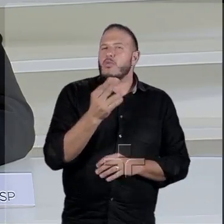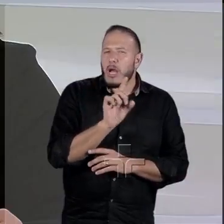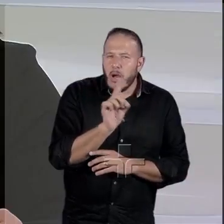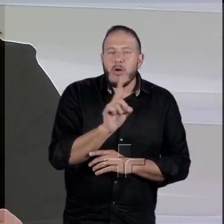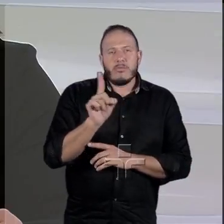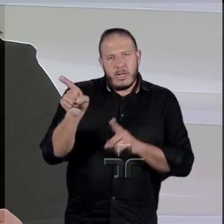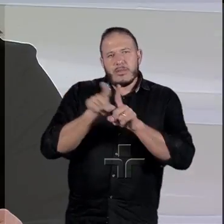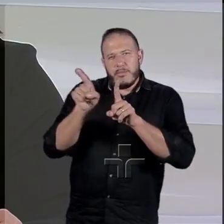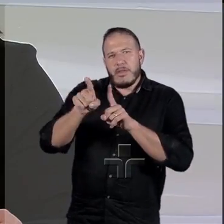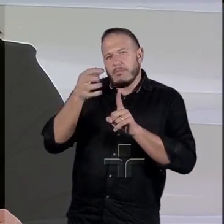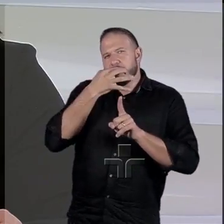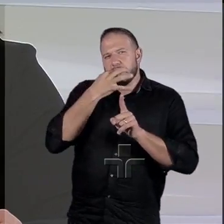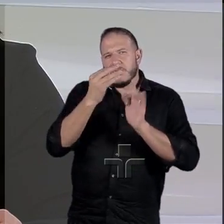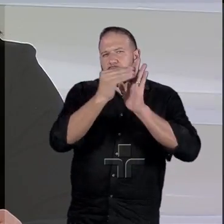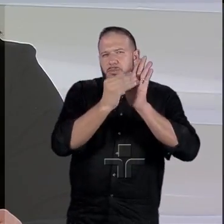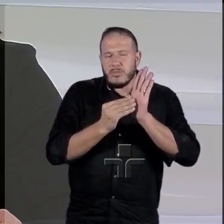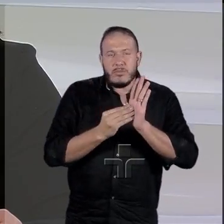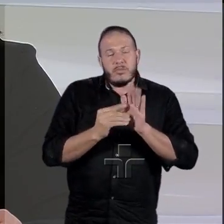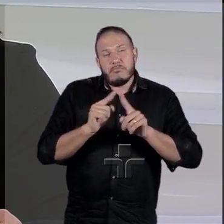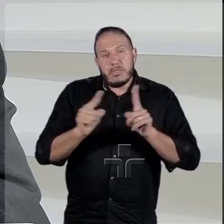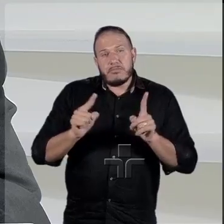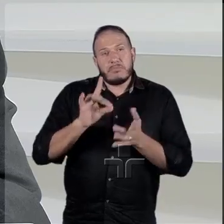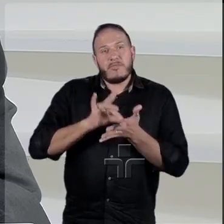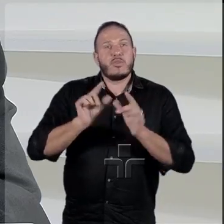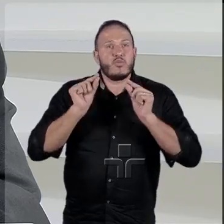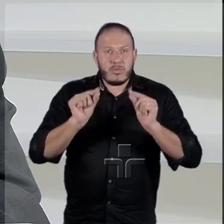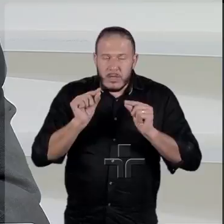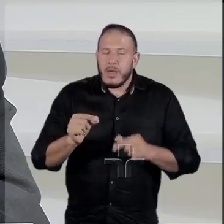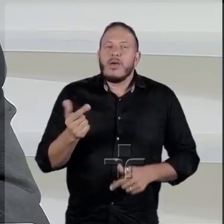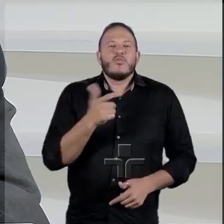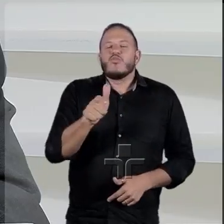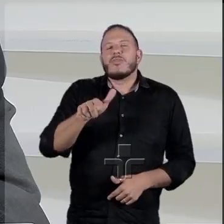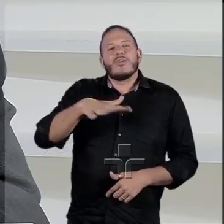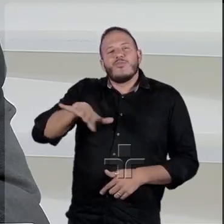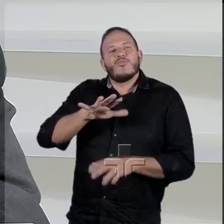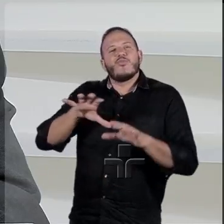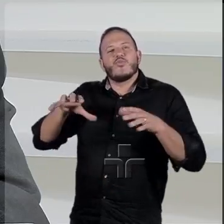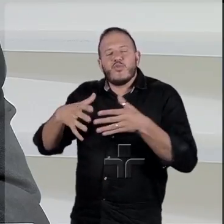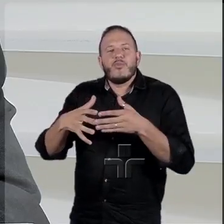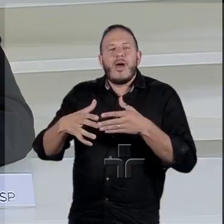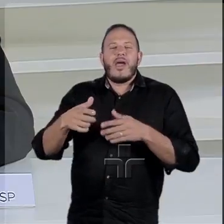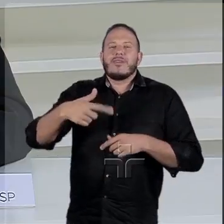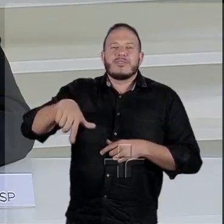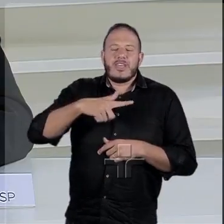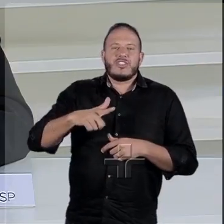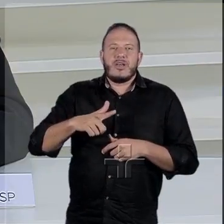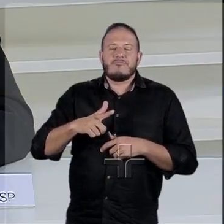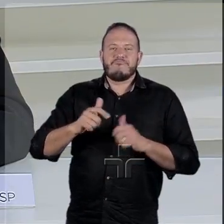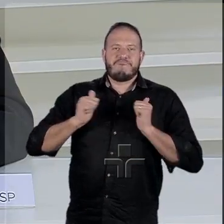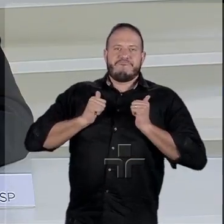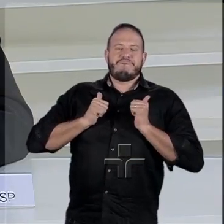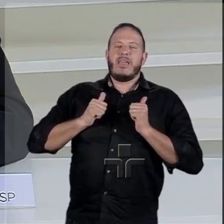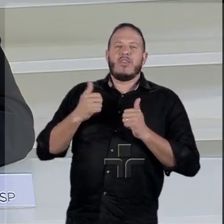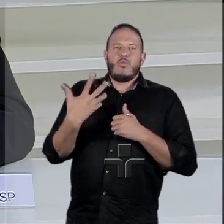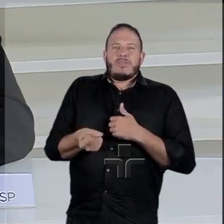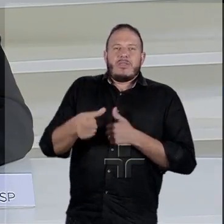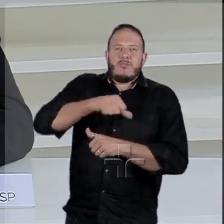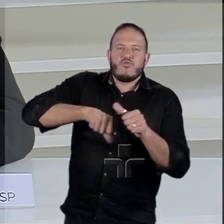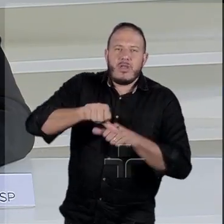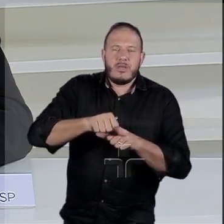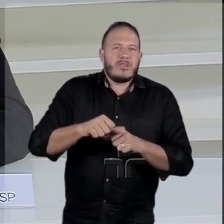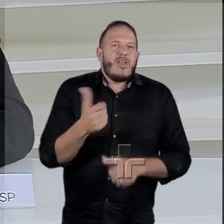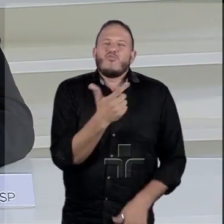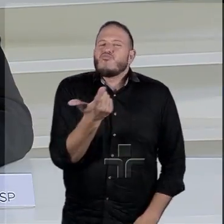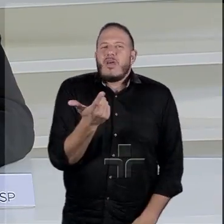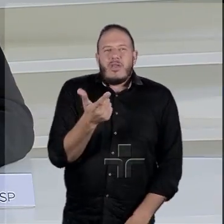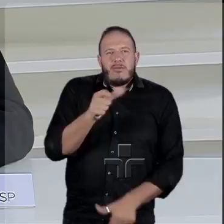também, o fato é que não há sistema que seja imune a mudanças, nenhum. Não há